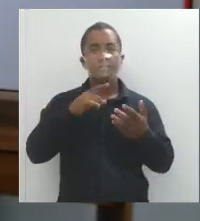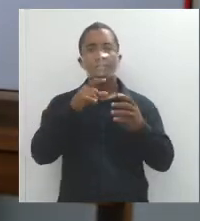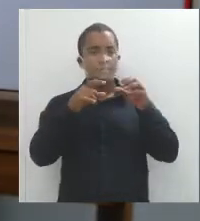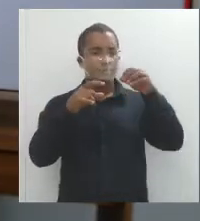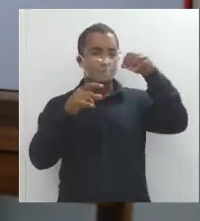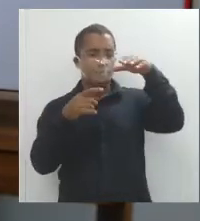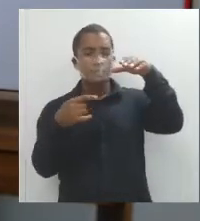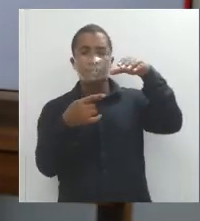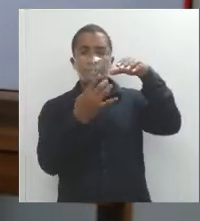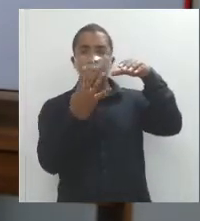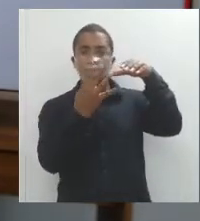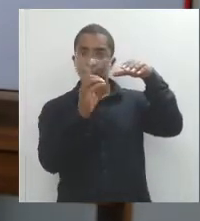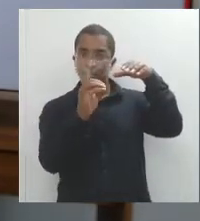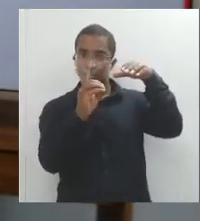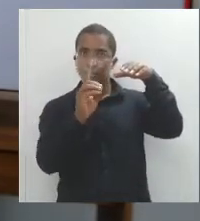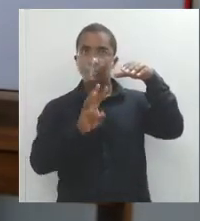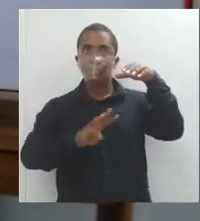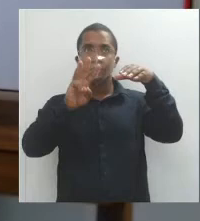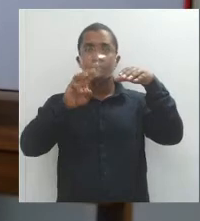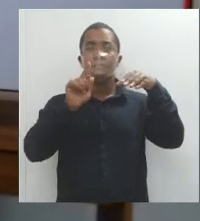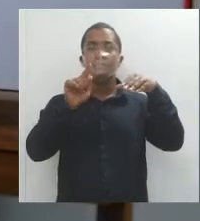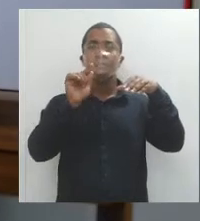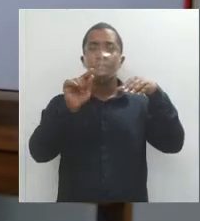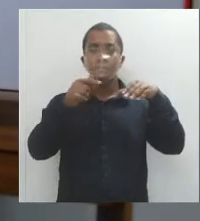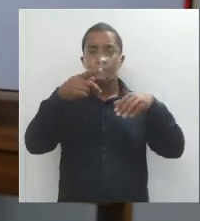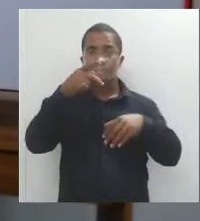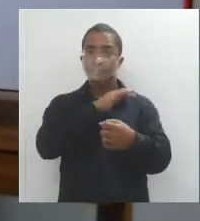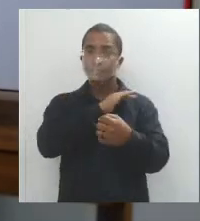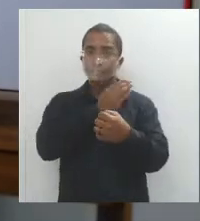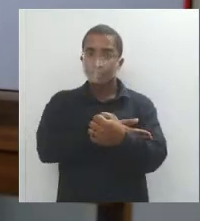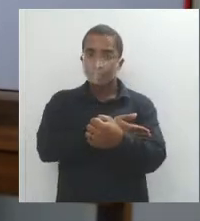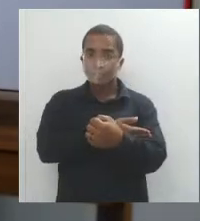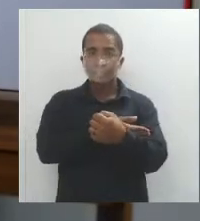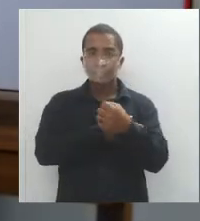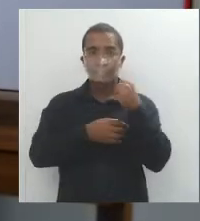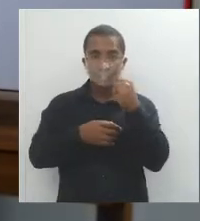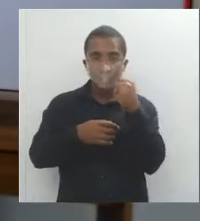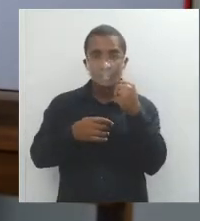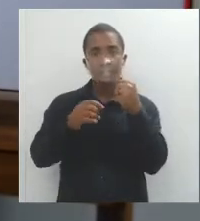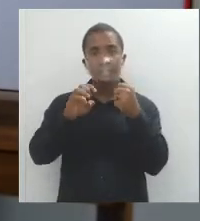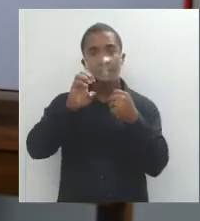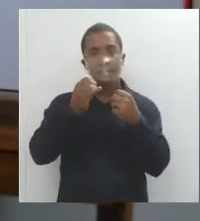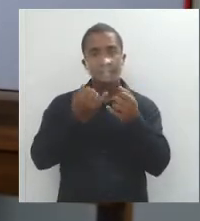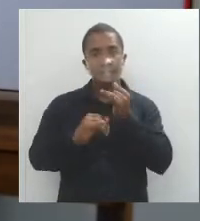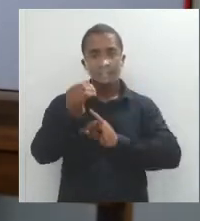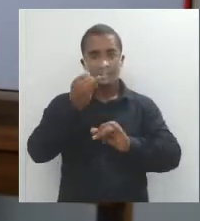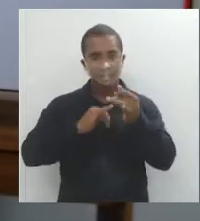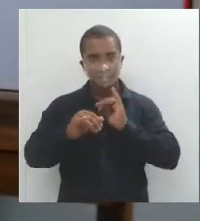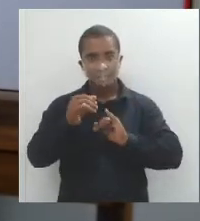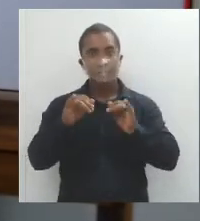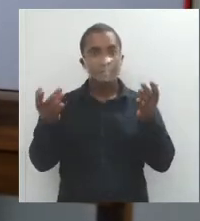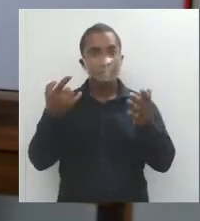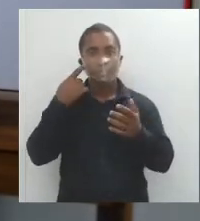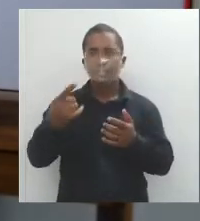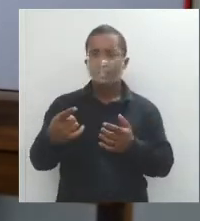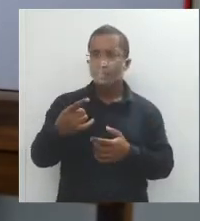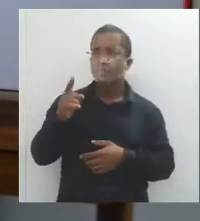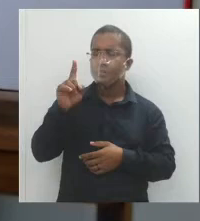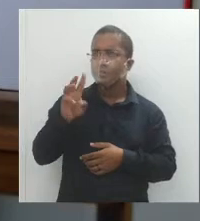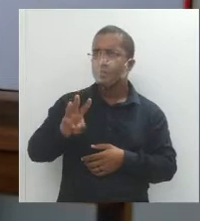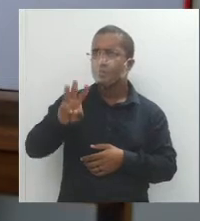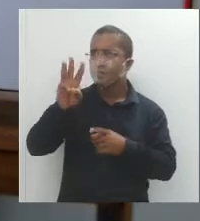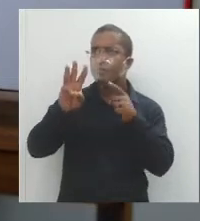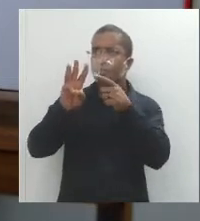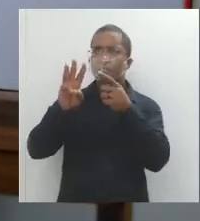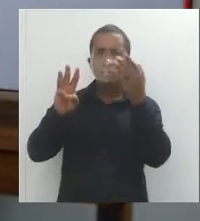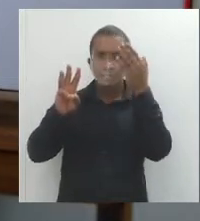unidade de potência elétrica. Então, todas as vezes que vocês virem por aí alguma coisa dada em watts, você já vai